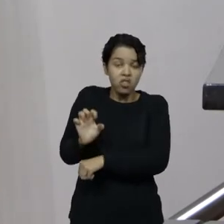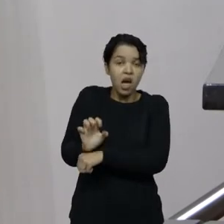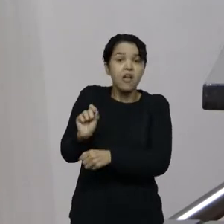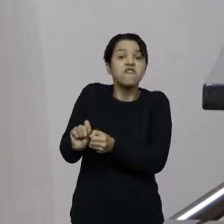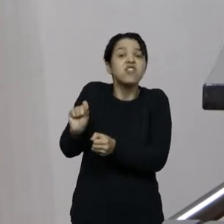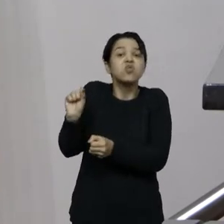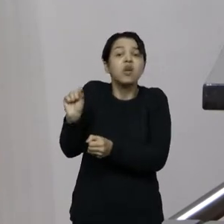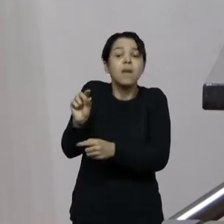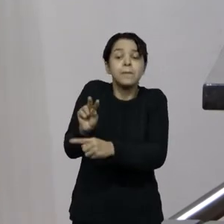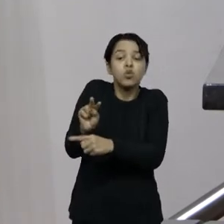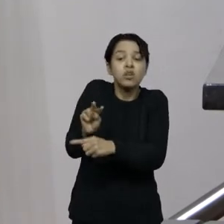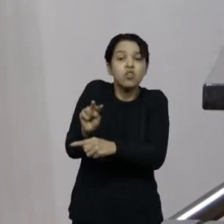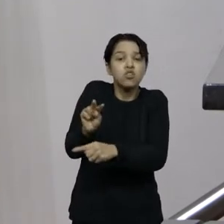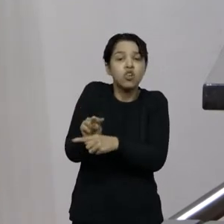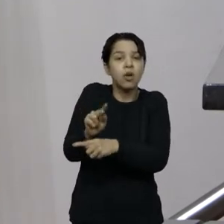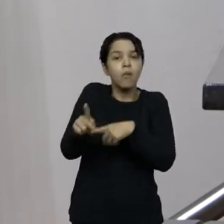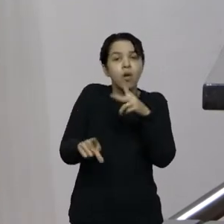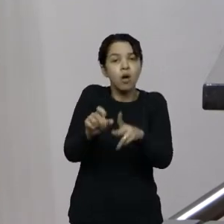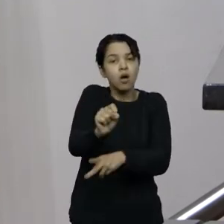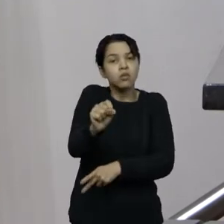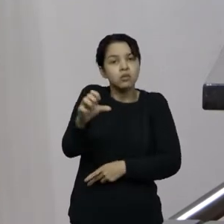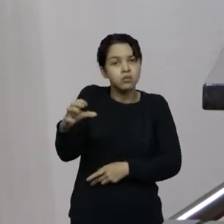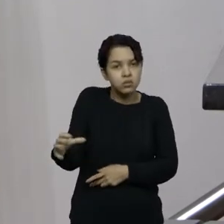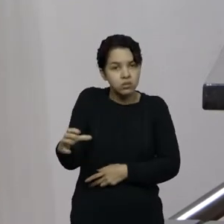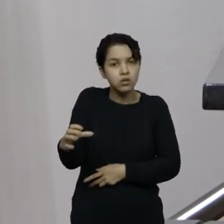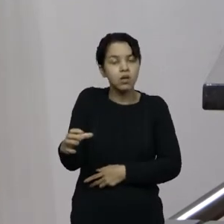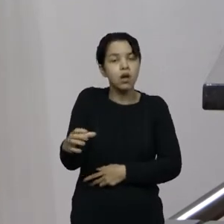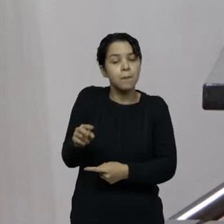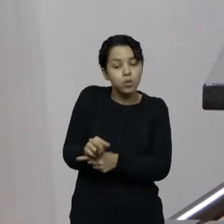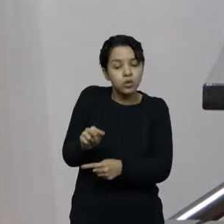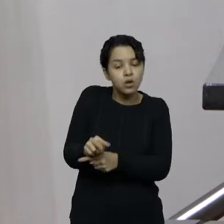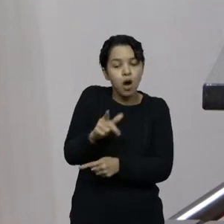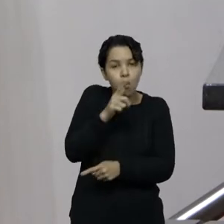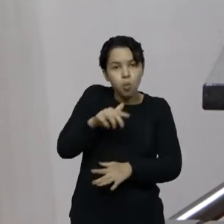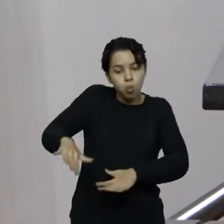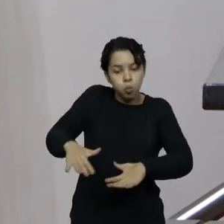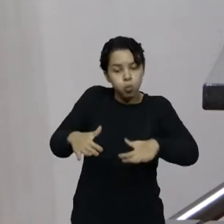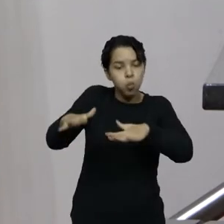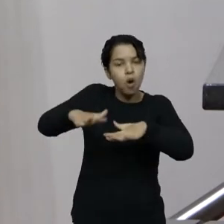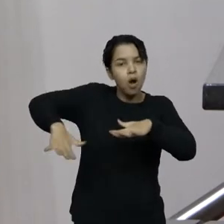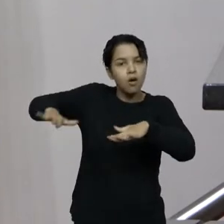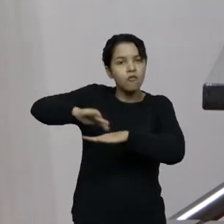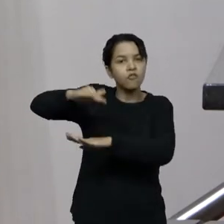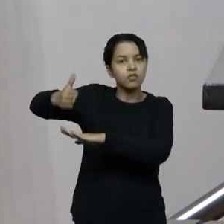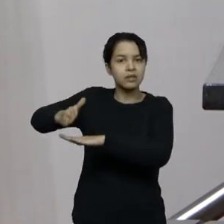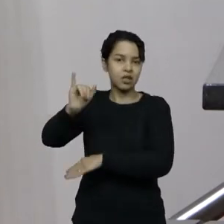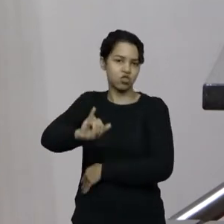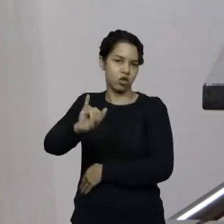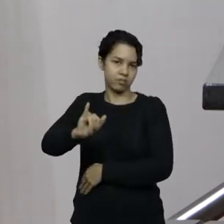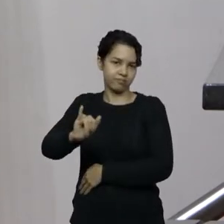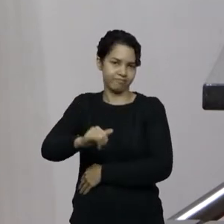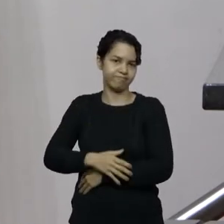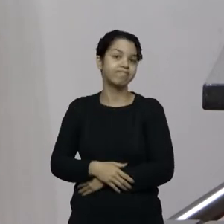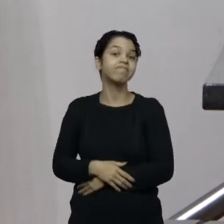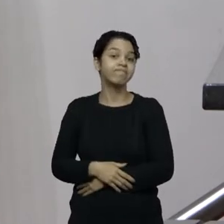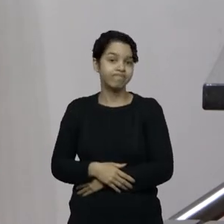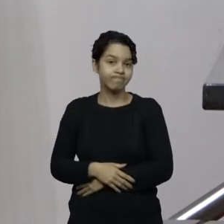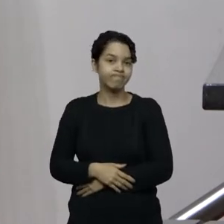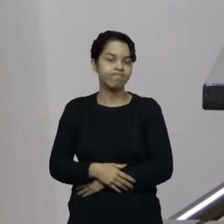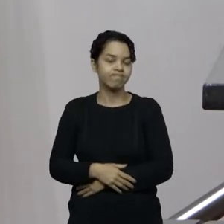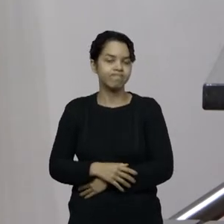no que concerne à proteção e cheias no Vale do Itajaí e o